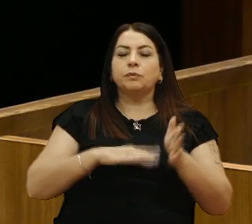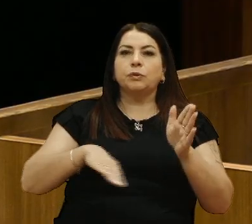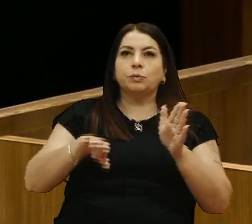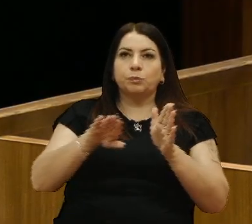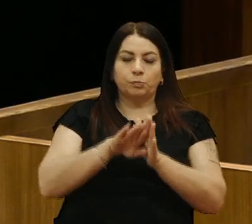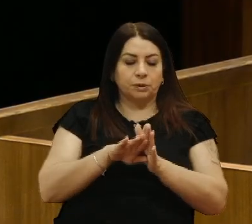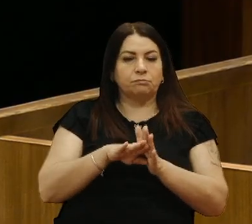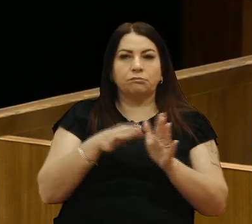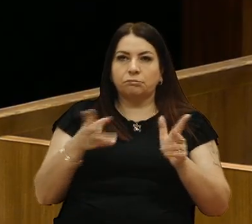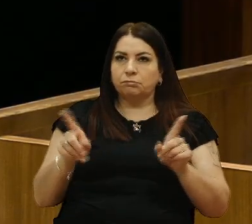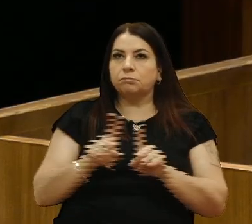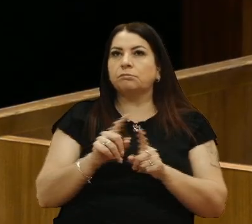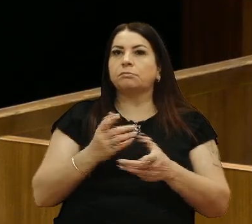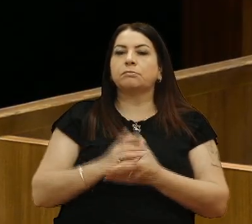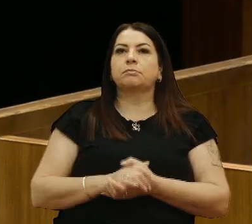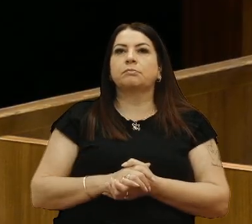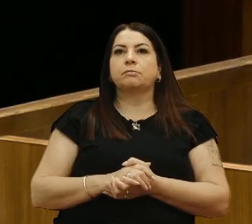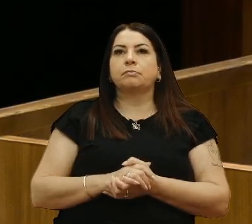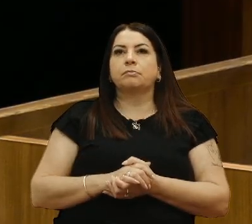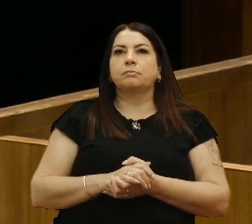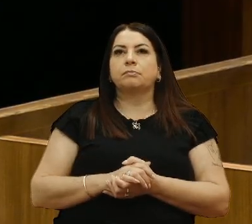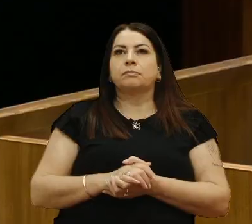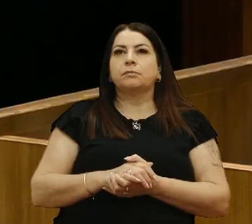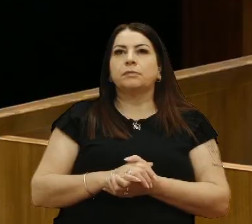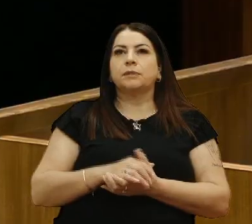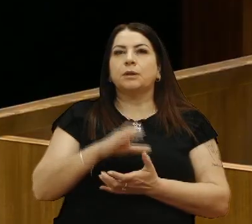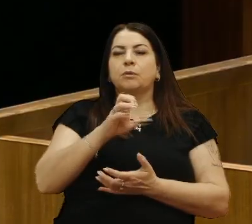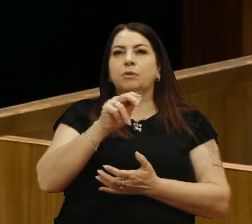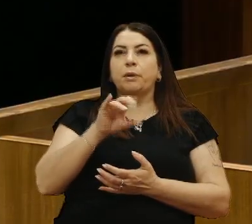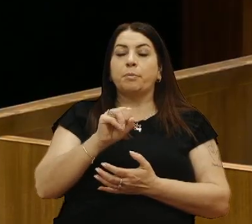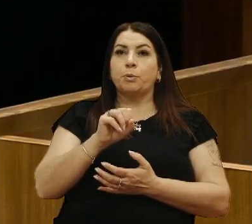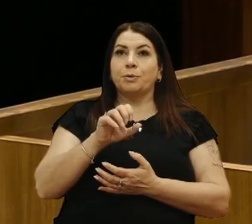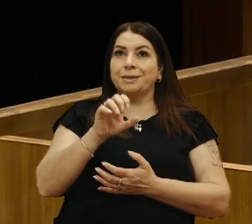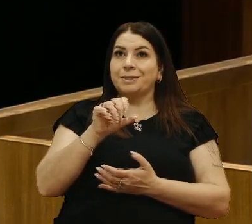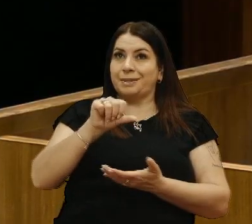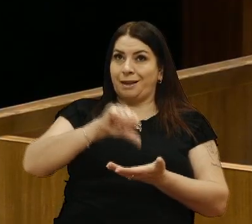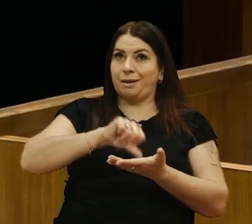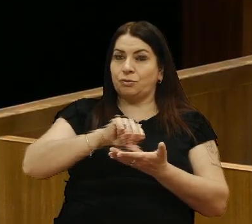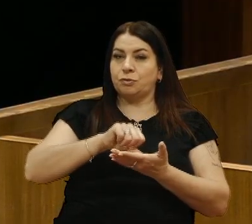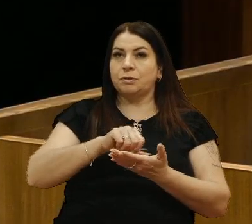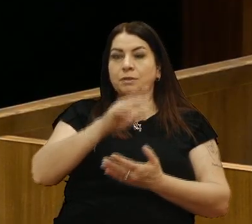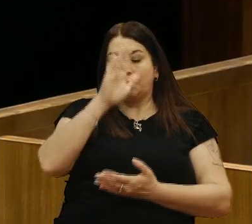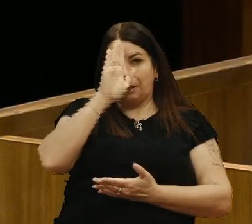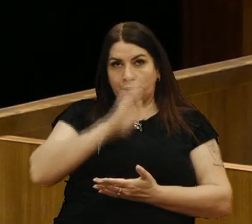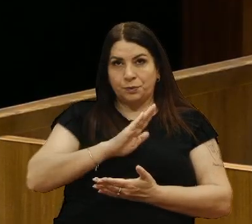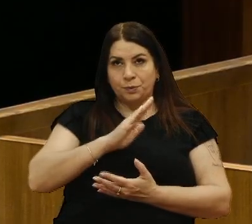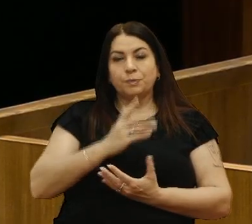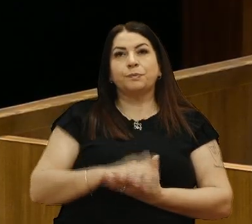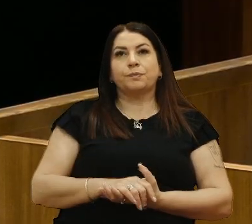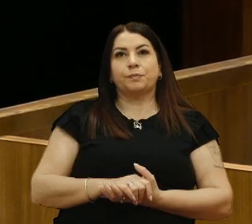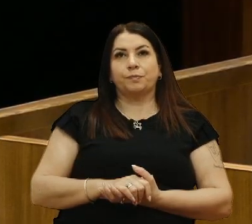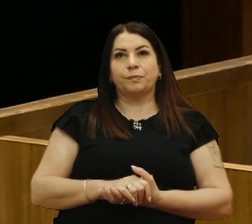estacionamento, enfim. No campus sede, e importante ressaltar que é totalmente gratuito.